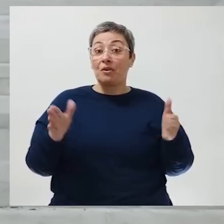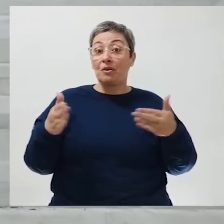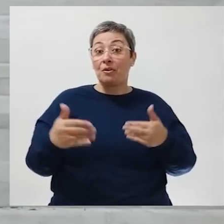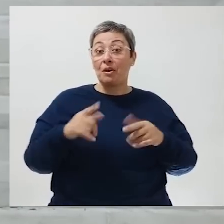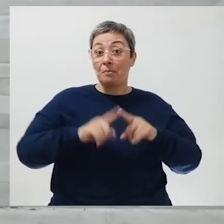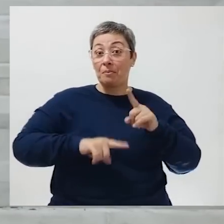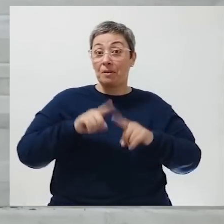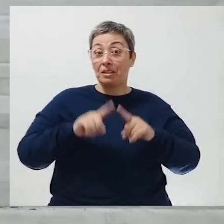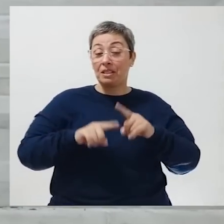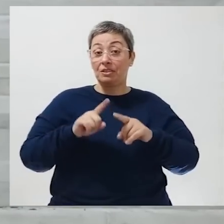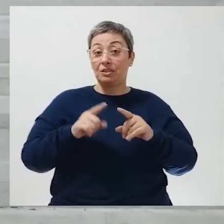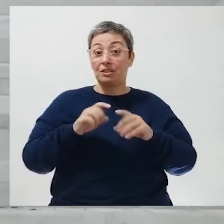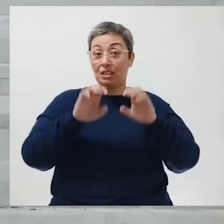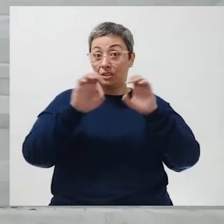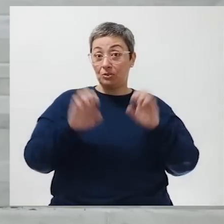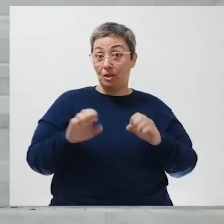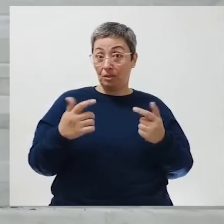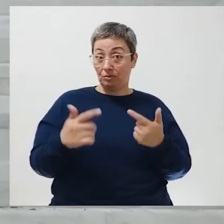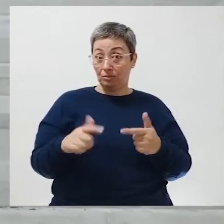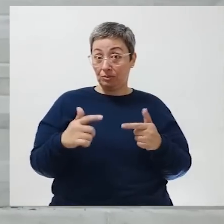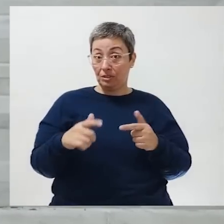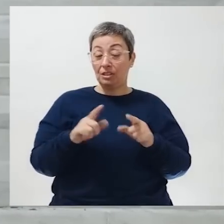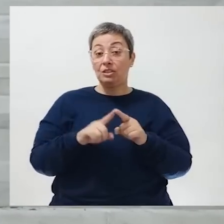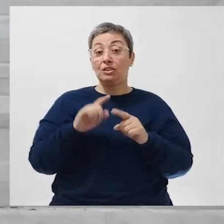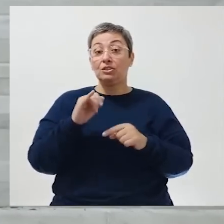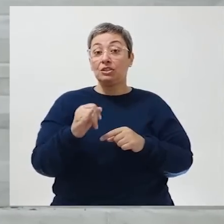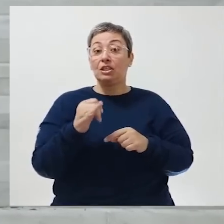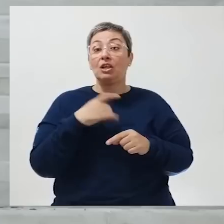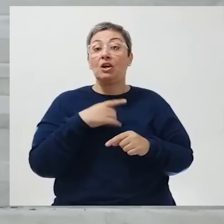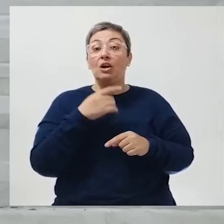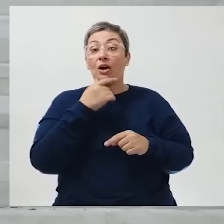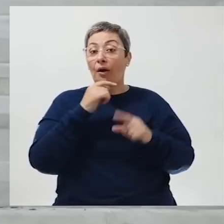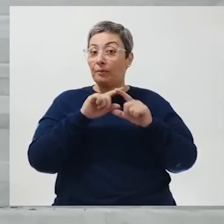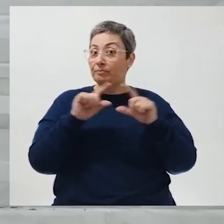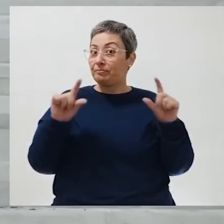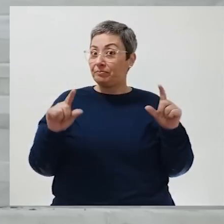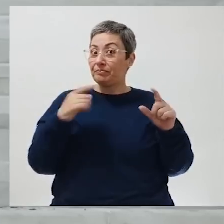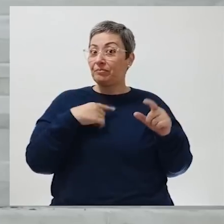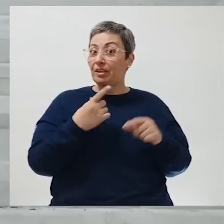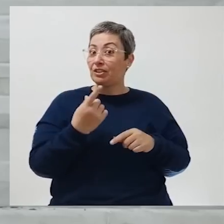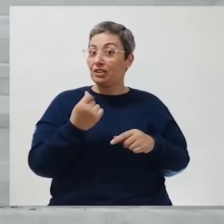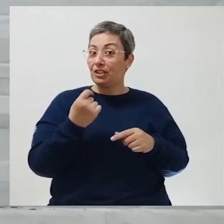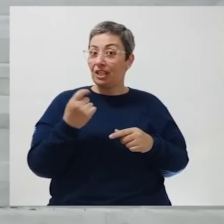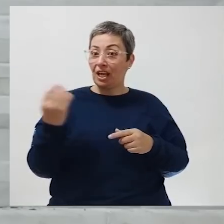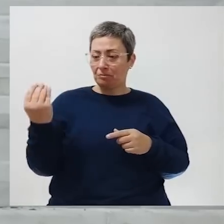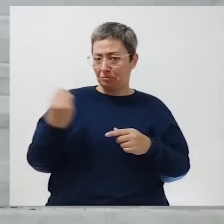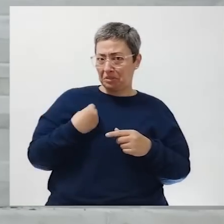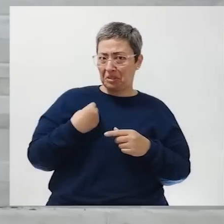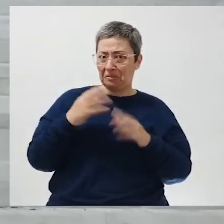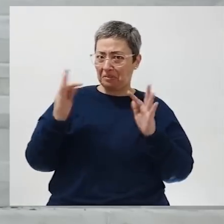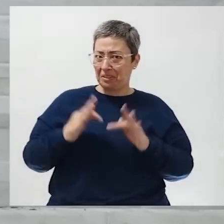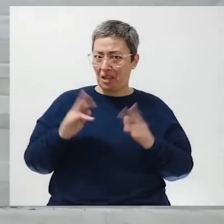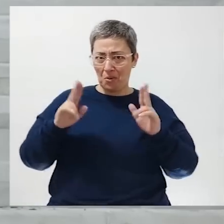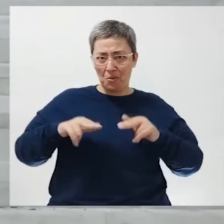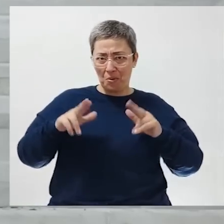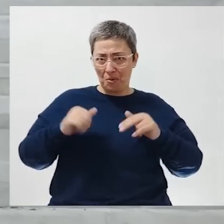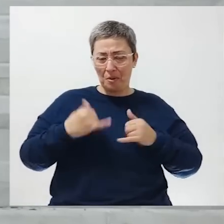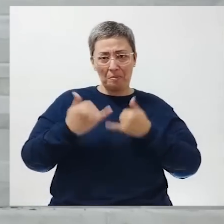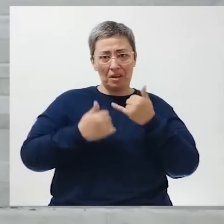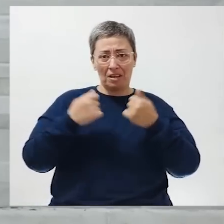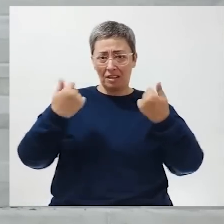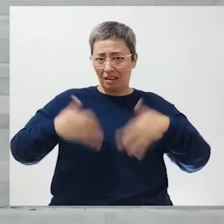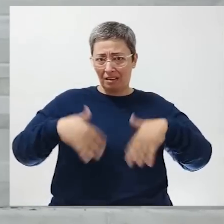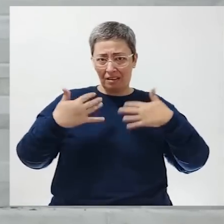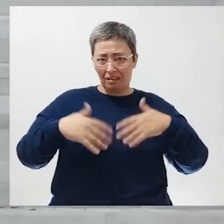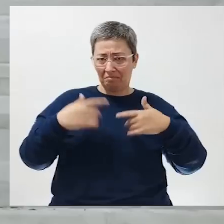com materiais não estruturados. Já dizia o velho ditado: dinheiro não traz felicidade. Brinquedo